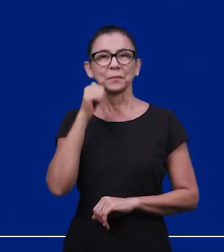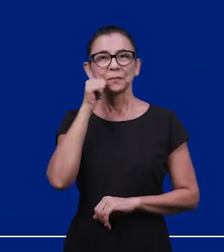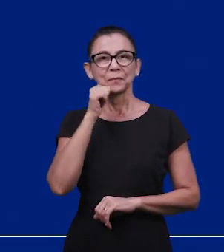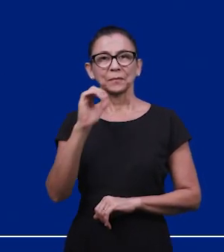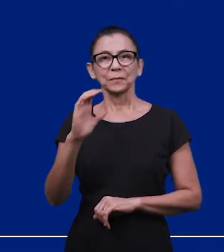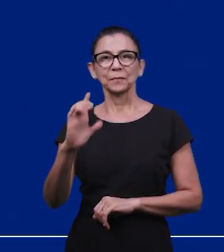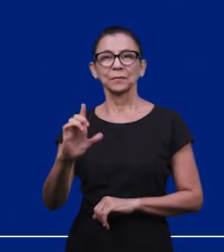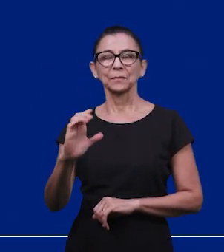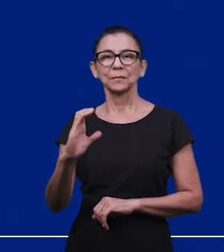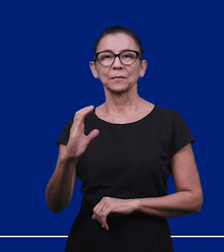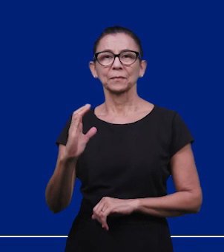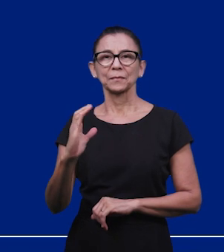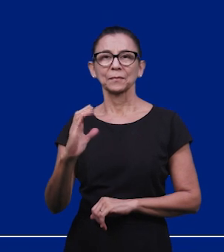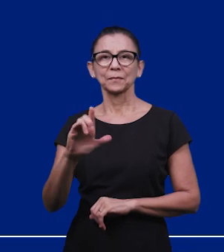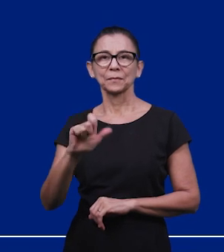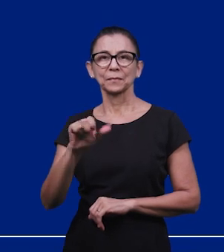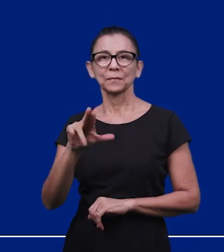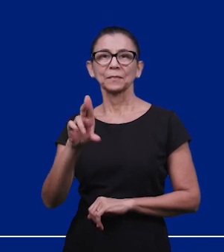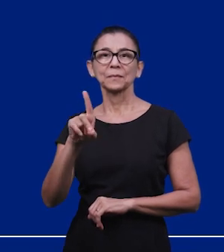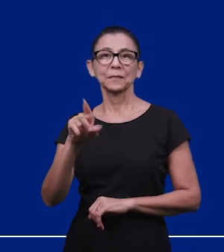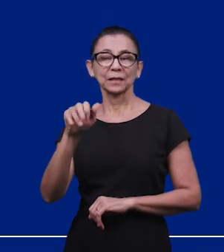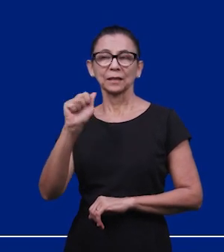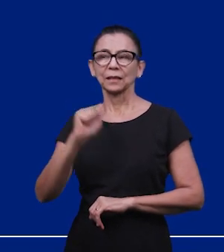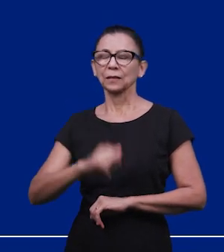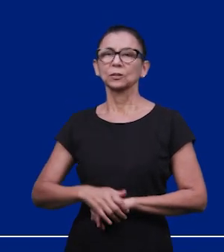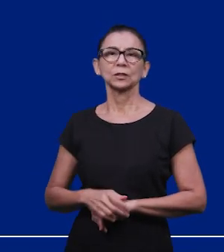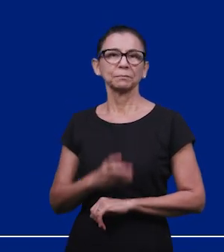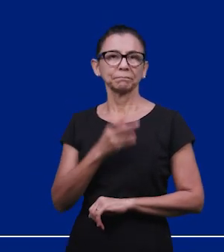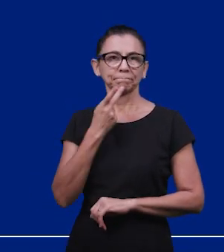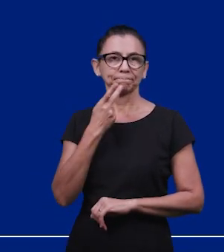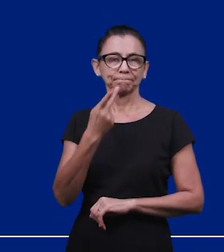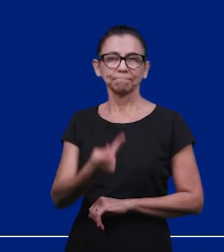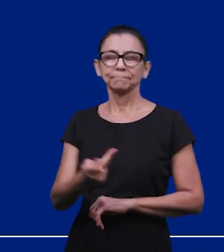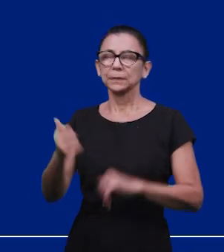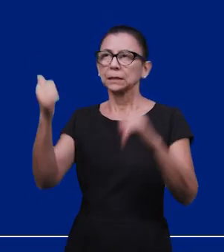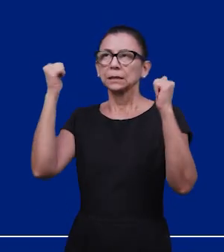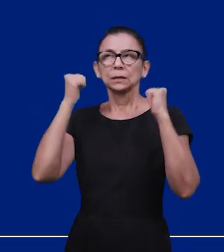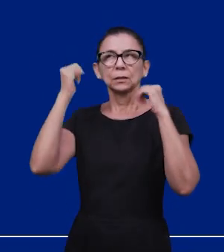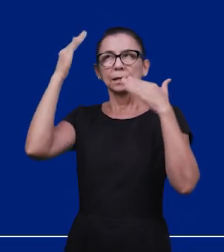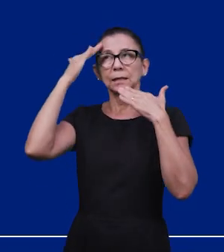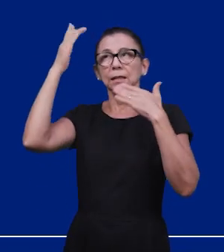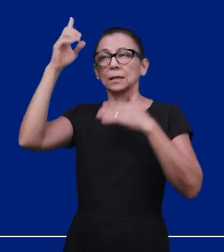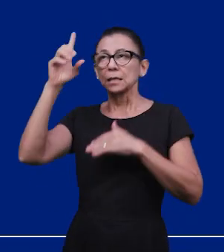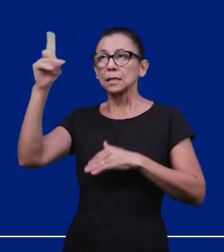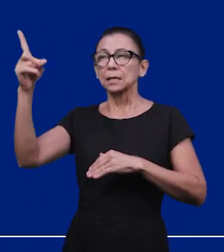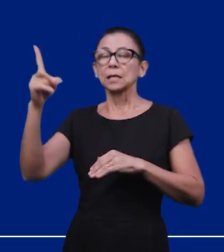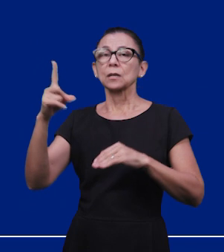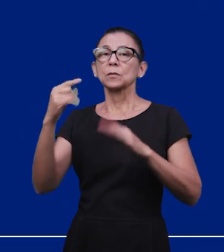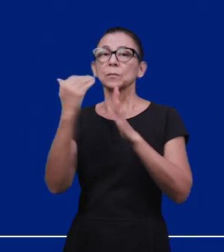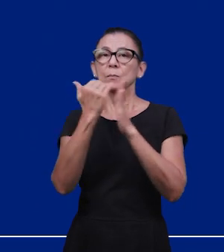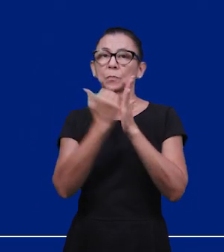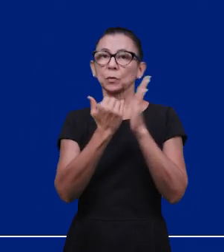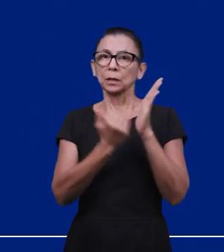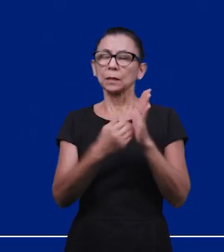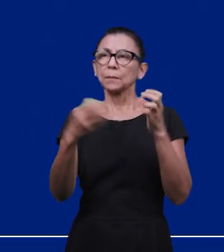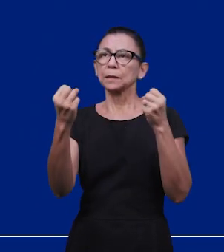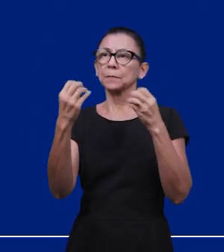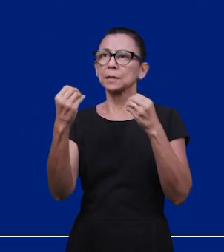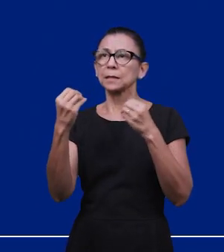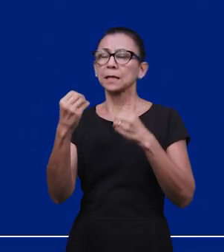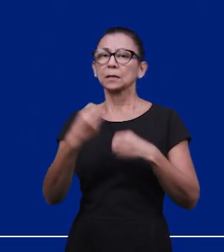aprendido muito com a palavra revelada, escreveu João Batista de Lisboa, em Portugal. Agora, de Eunápolis, no sul da